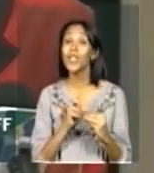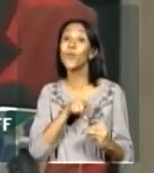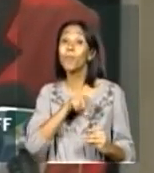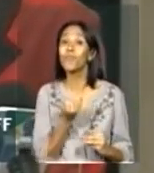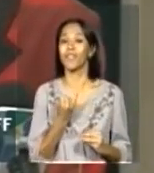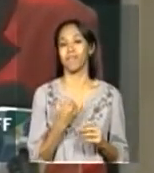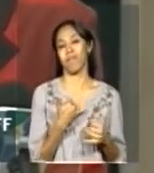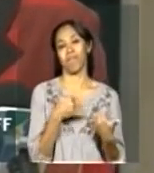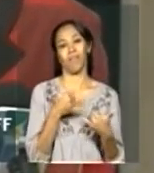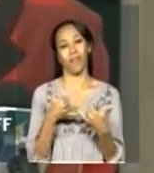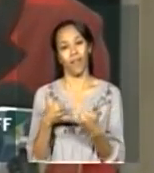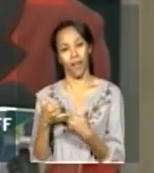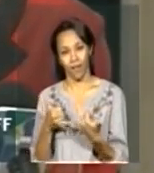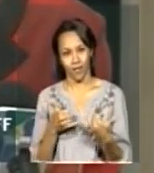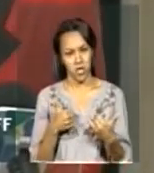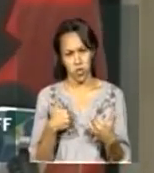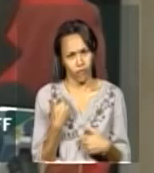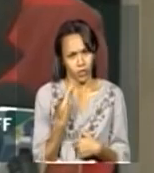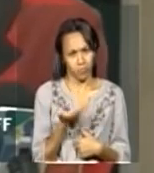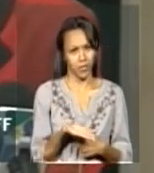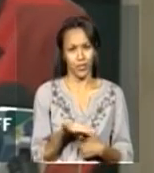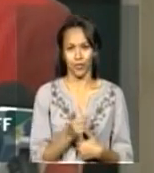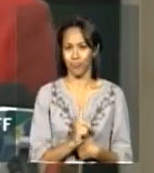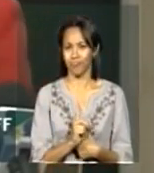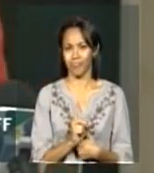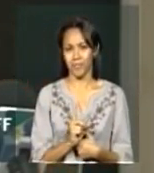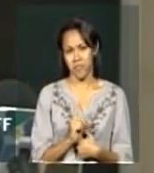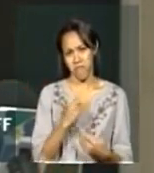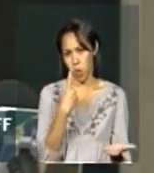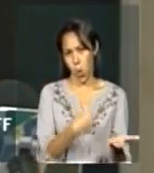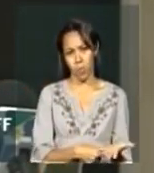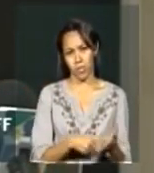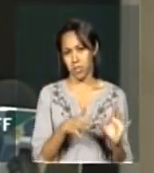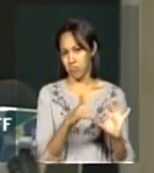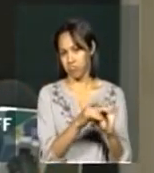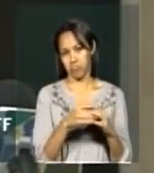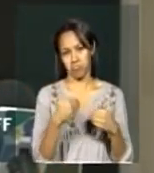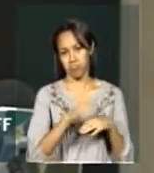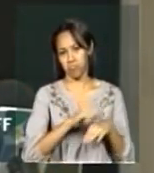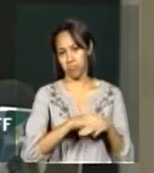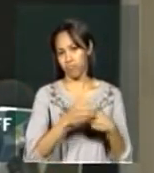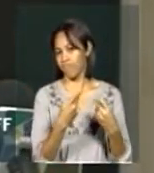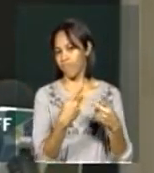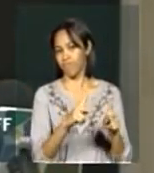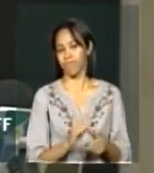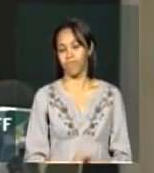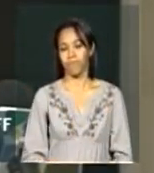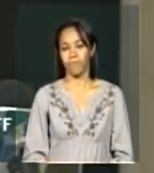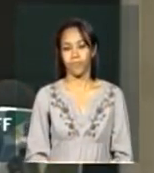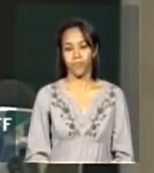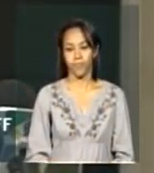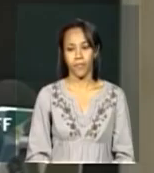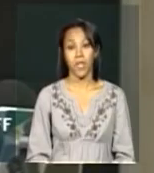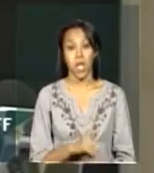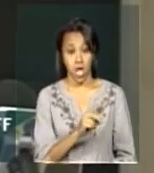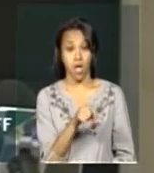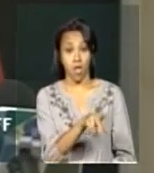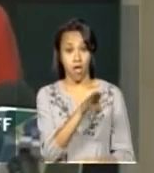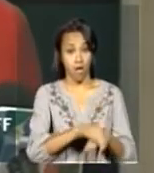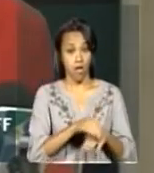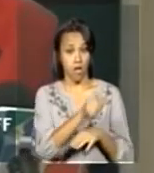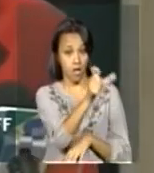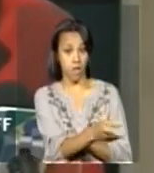ele. Eu não faço nenhum pedido nesse sentido. Ele faça acordo com quem ele achar que deve. Que brinc brinco em que sentir? Que ele ele me disse que